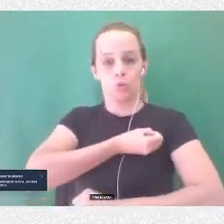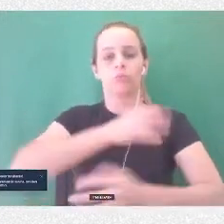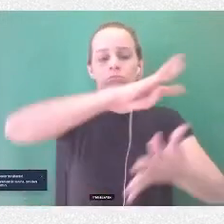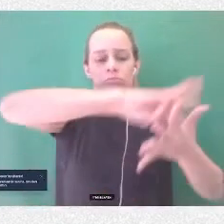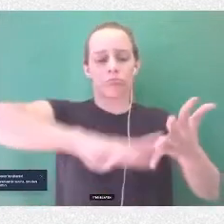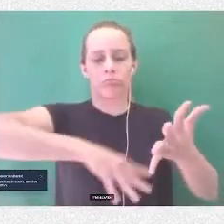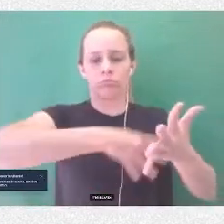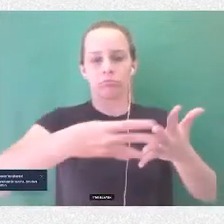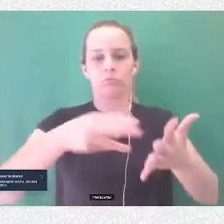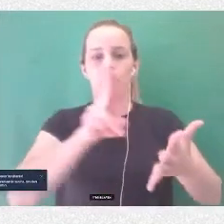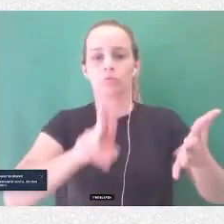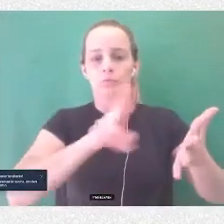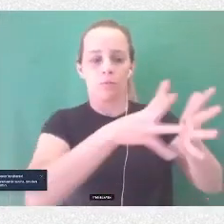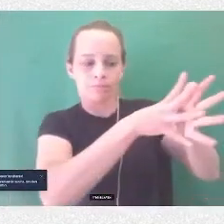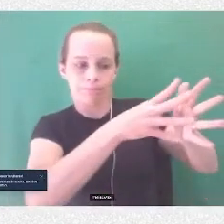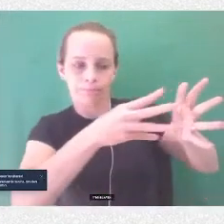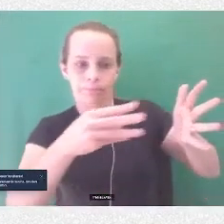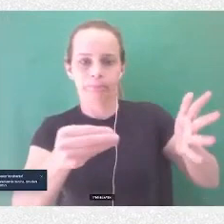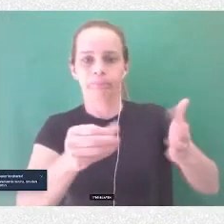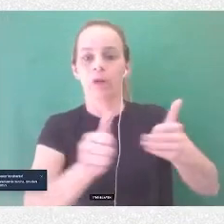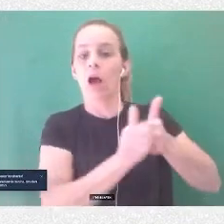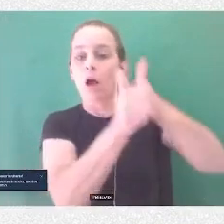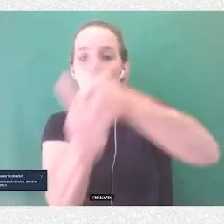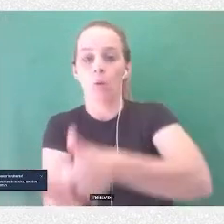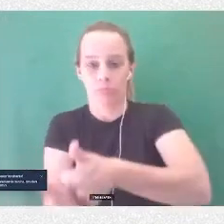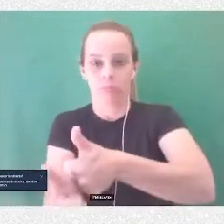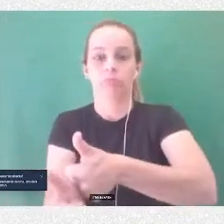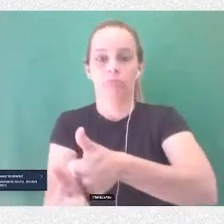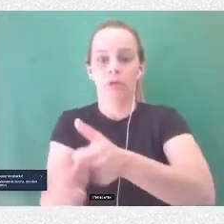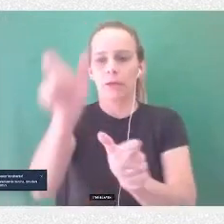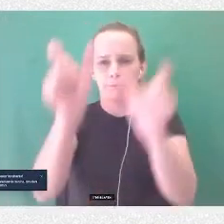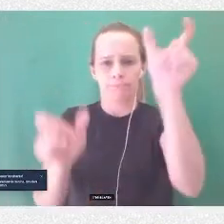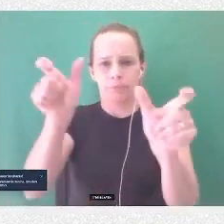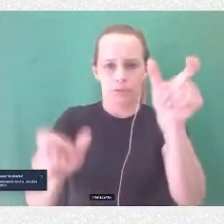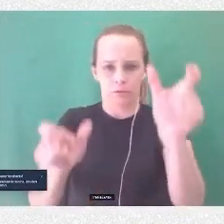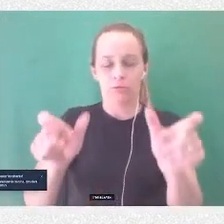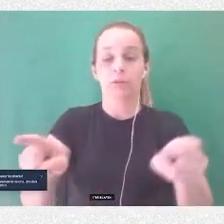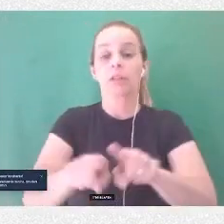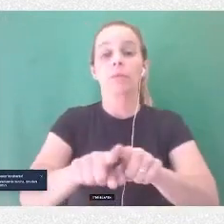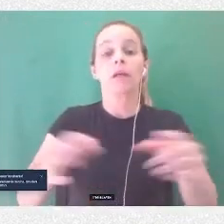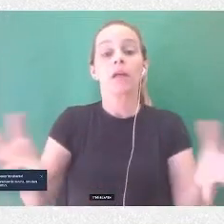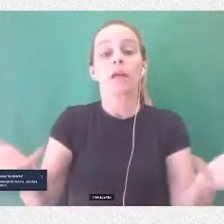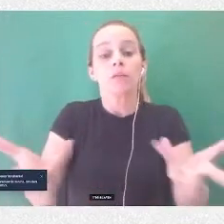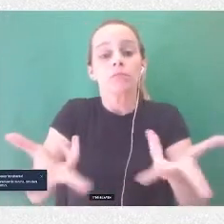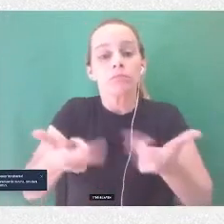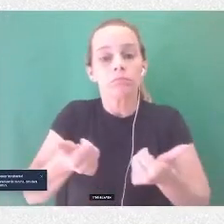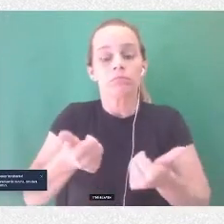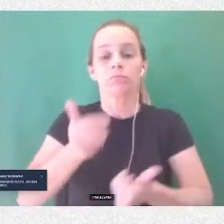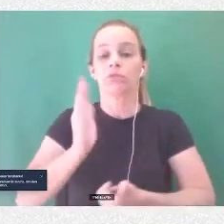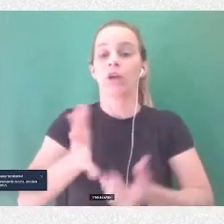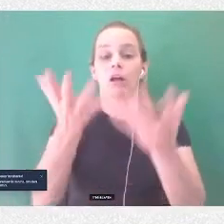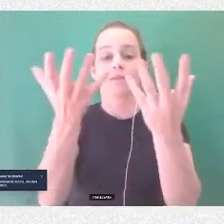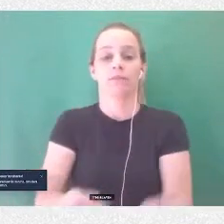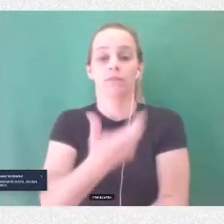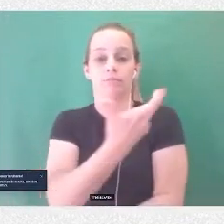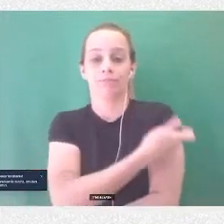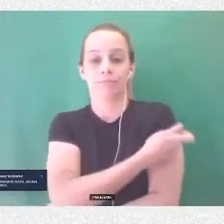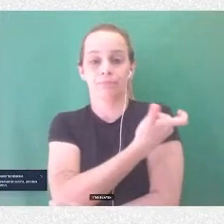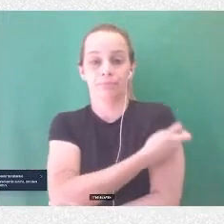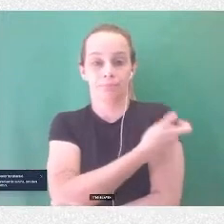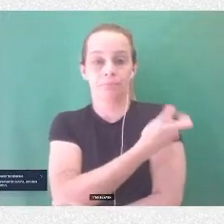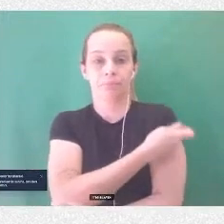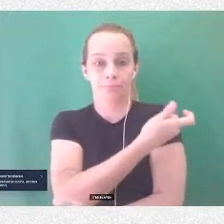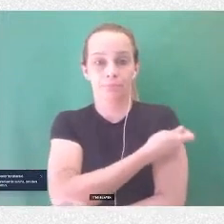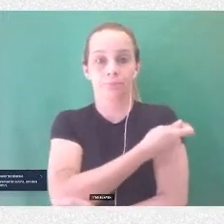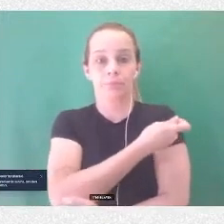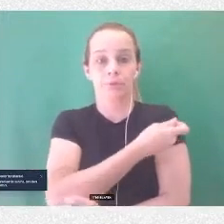para acompanhar os pacientes e os resultados de exames, e também pela excelência que tivemos na aplicação das vacinas, obtendo uma